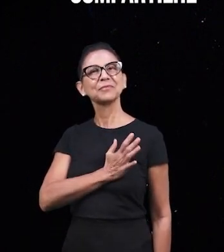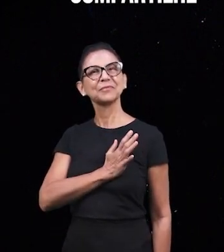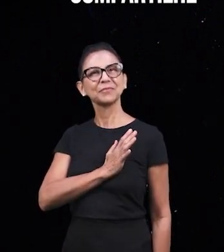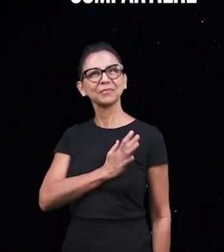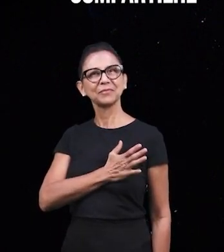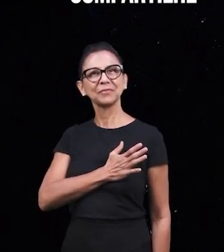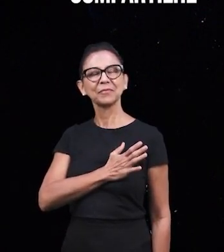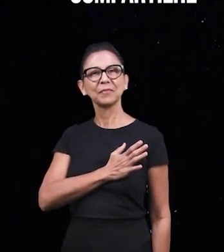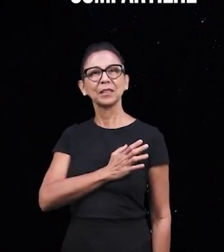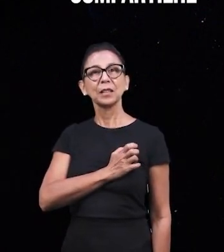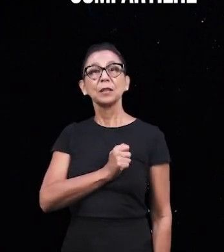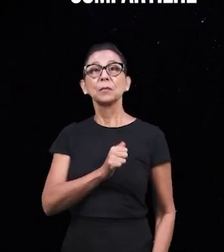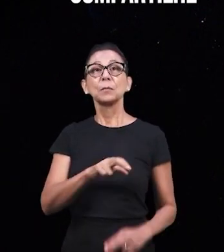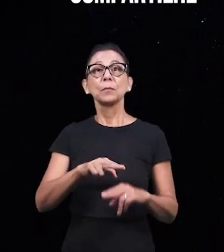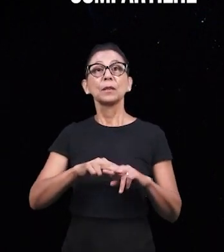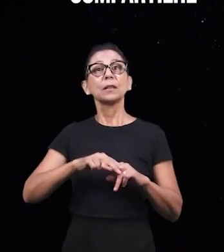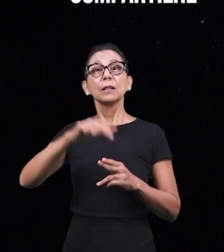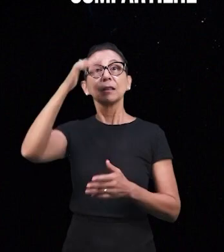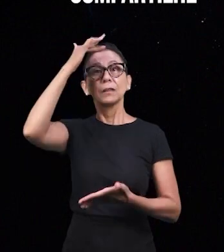mim